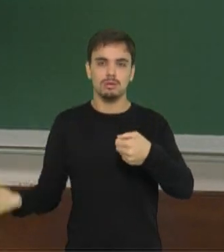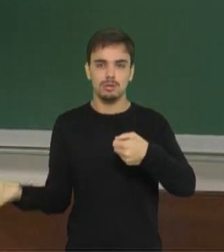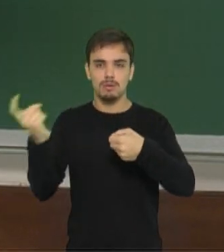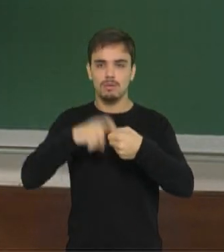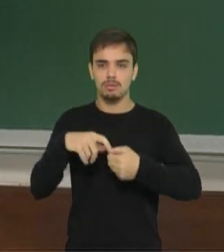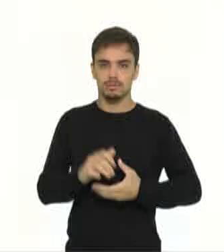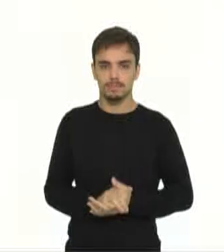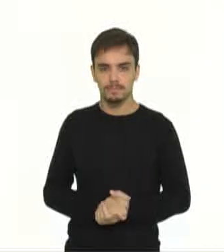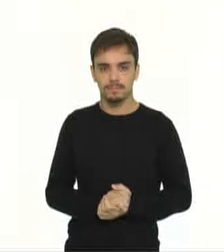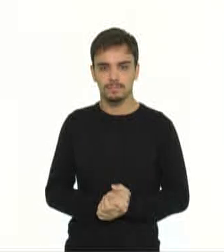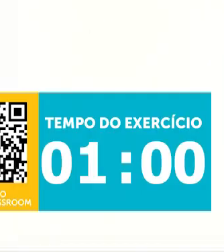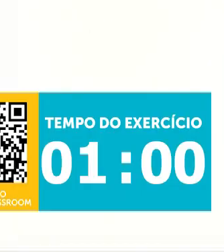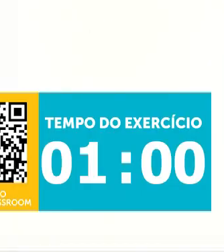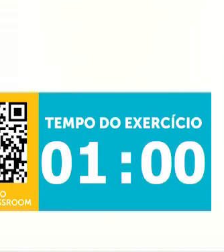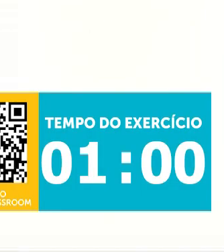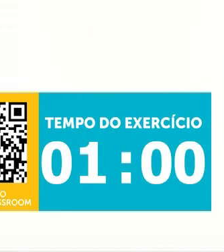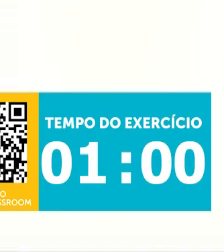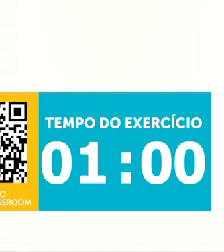para conferir.